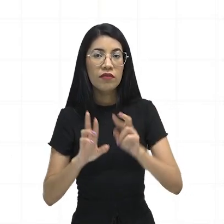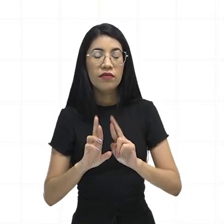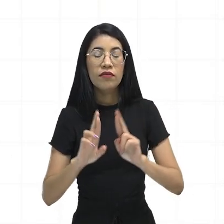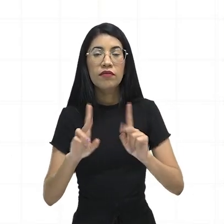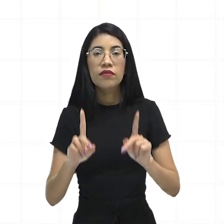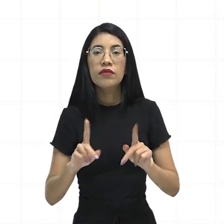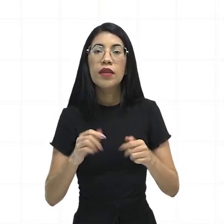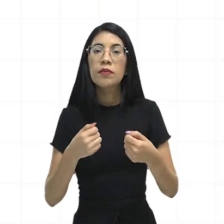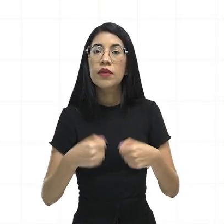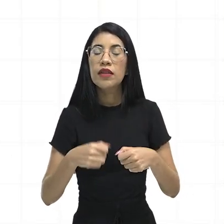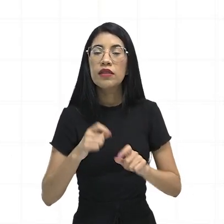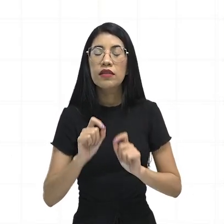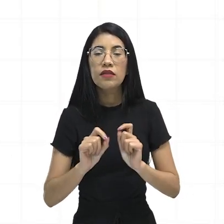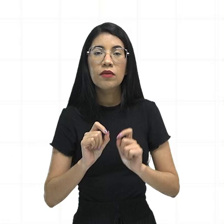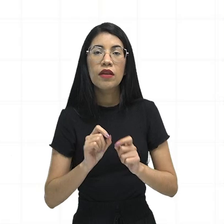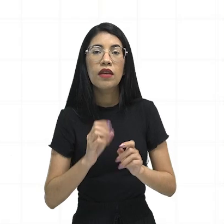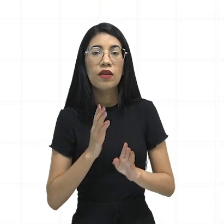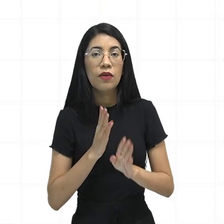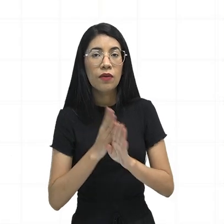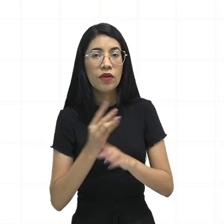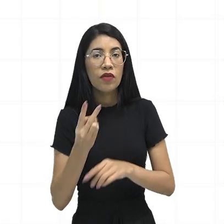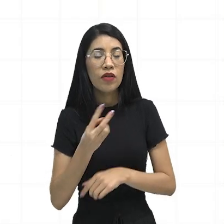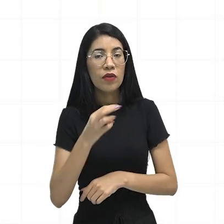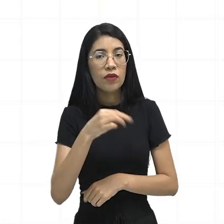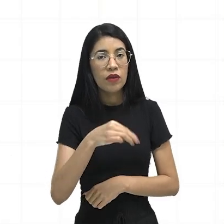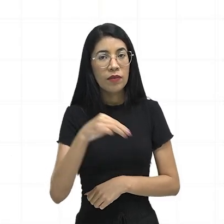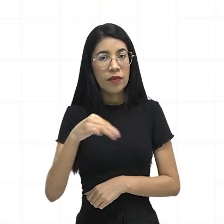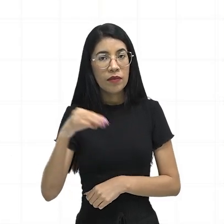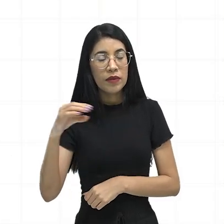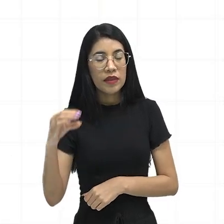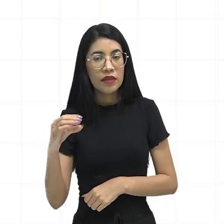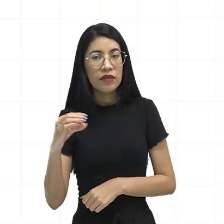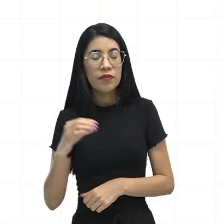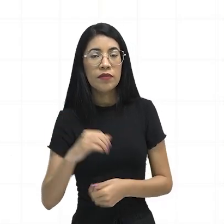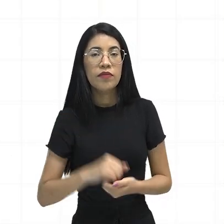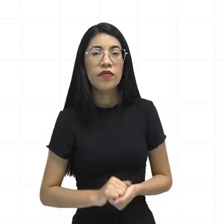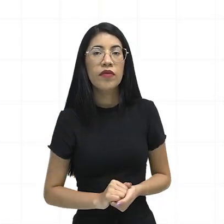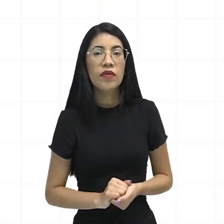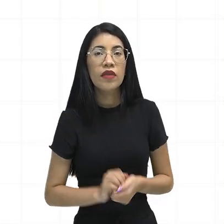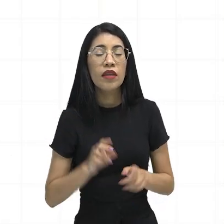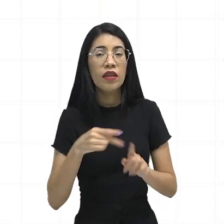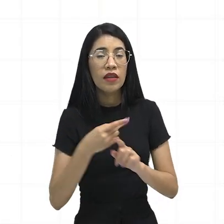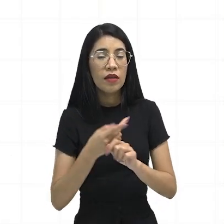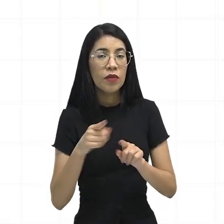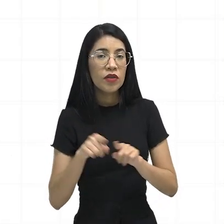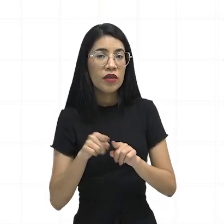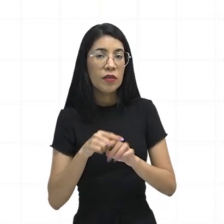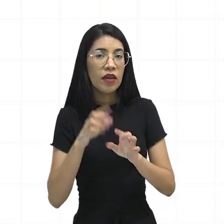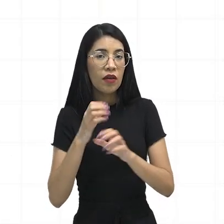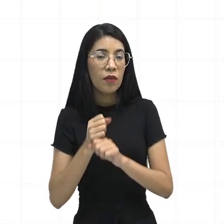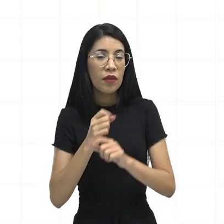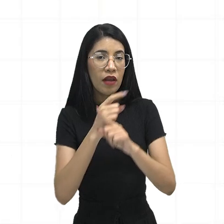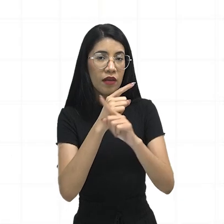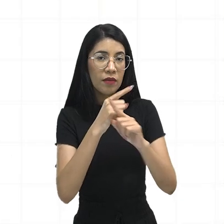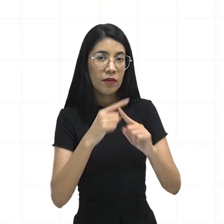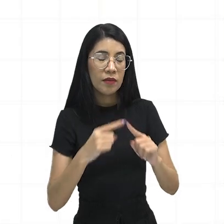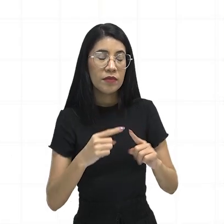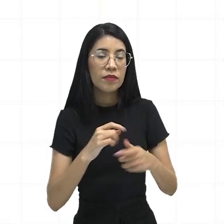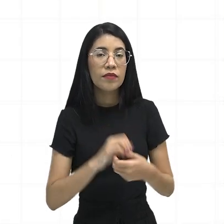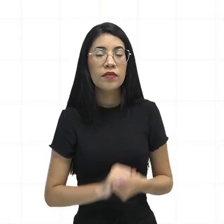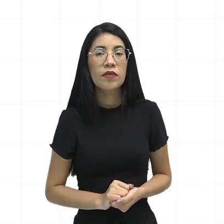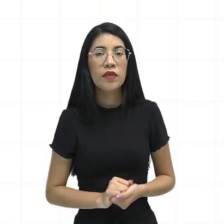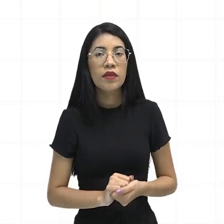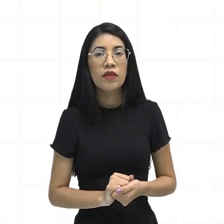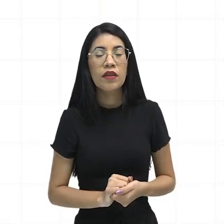diferentes, devemos tirar o MMC entre eles e realizar a proporcionalidade entre as frações.